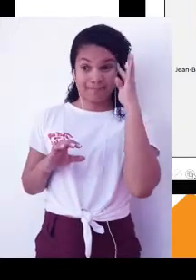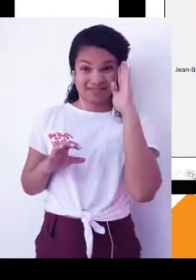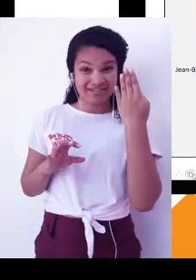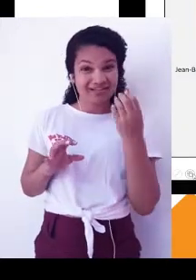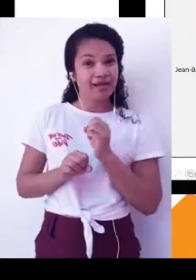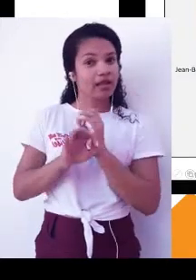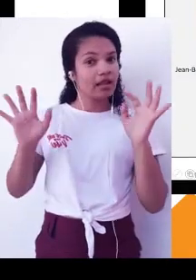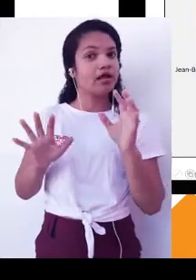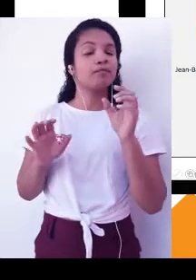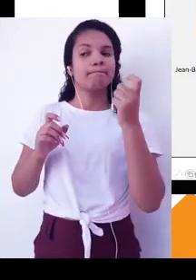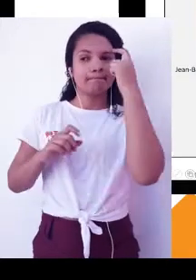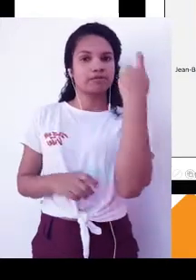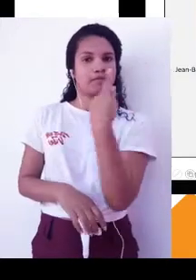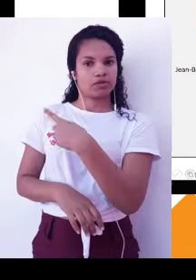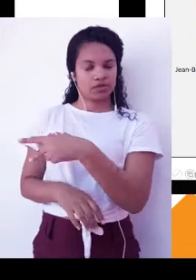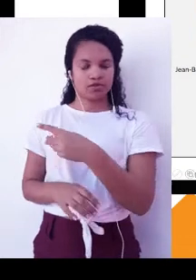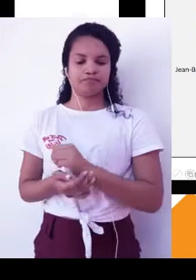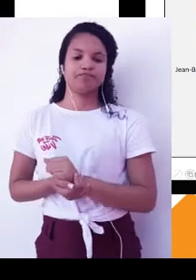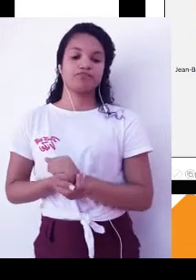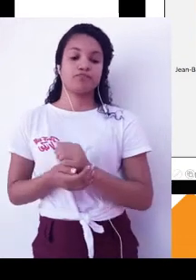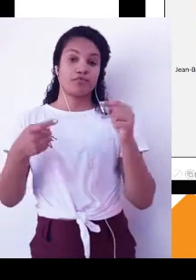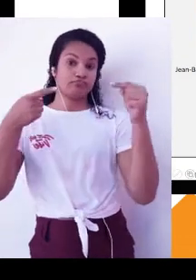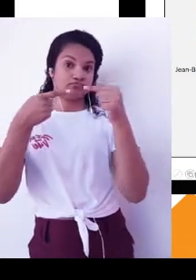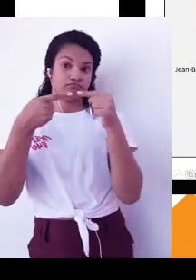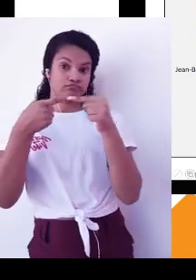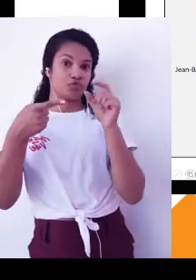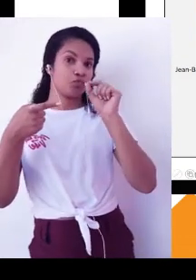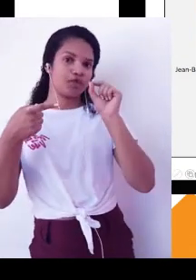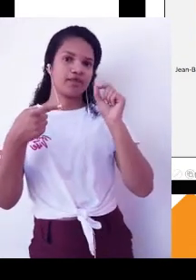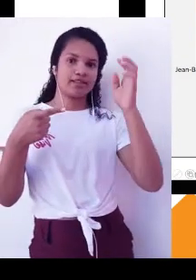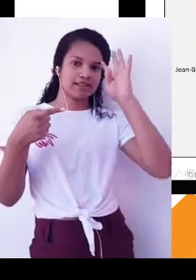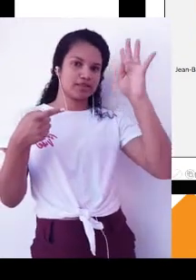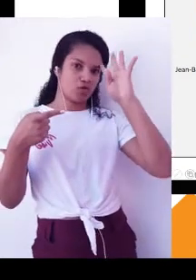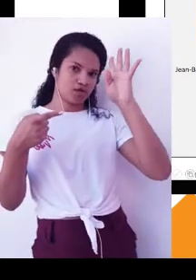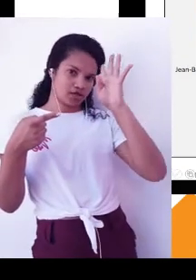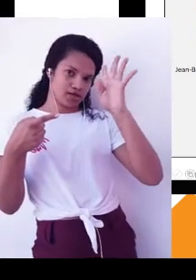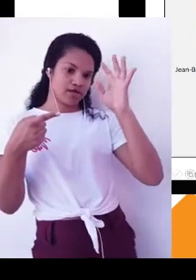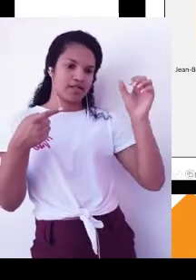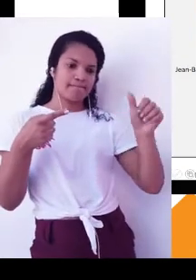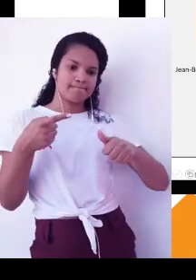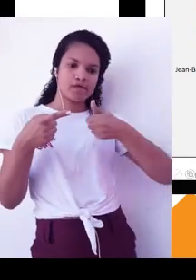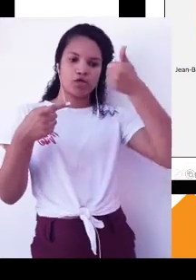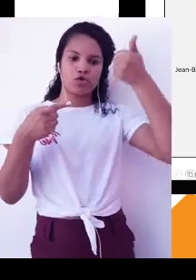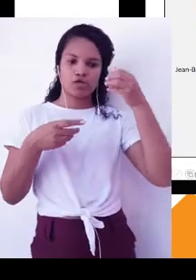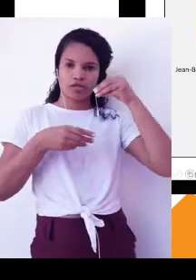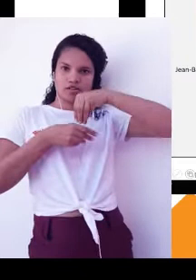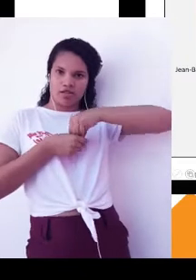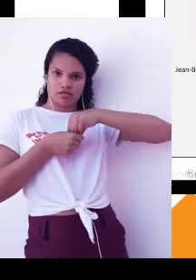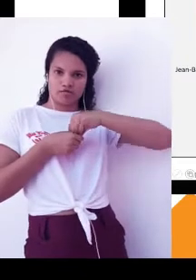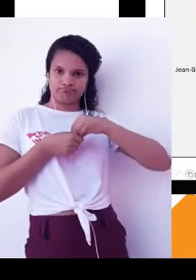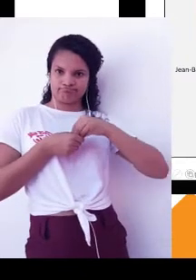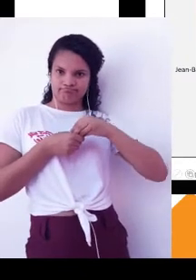do Lamarck. Um desses pontos é o que ficou conhecido como teoria da melhoria interna intrínseca.